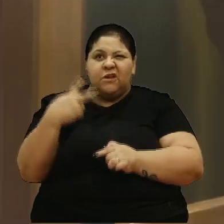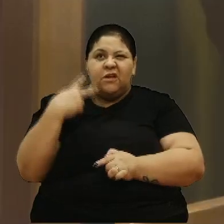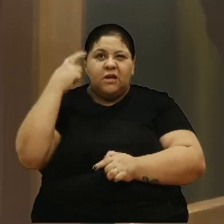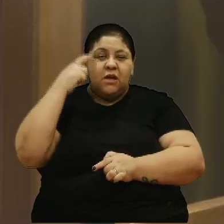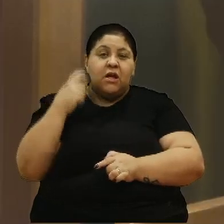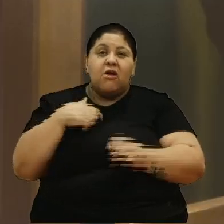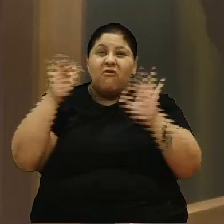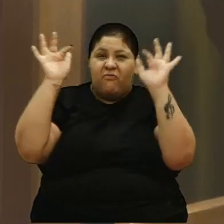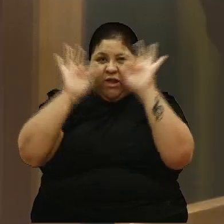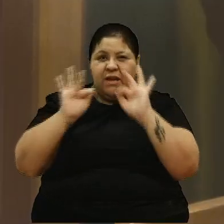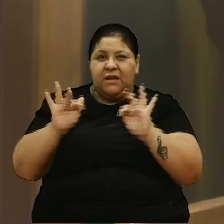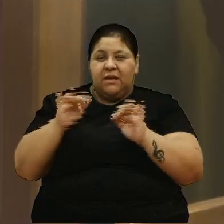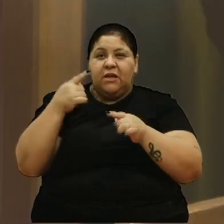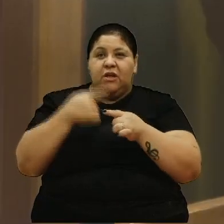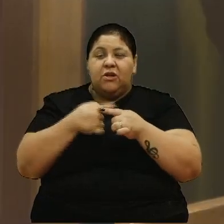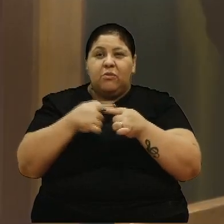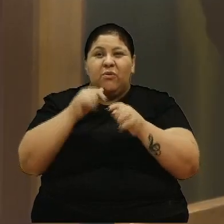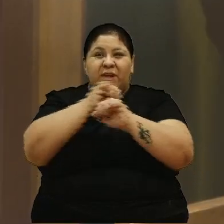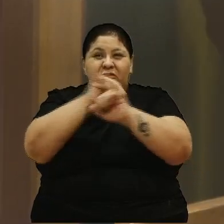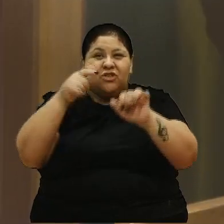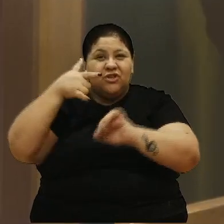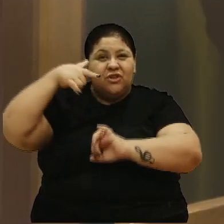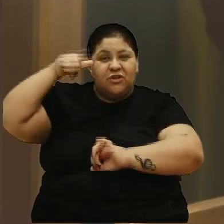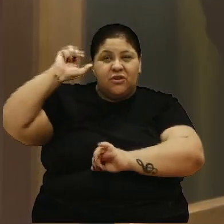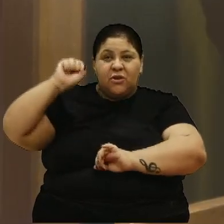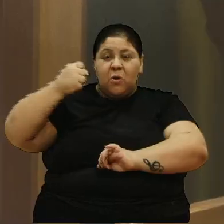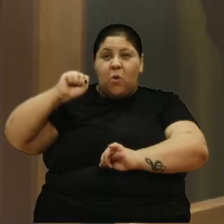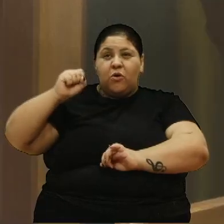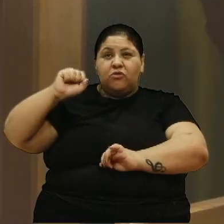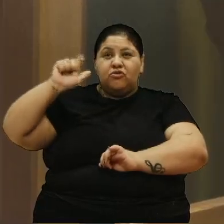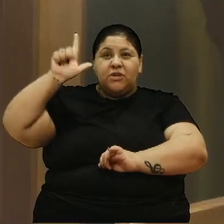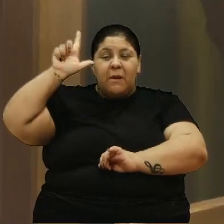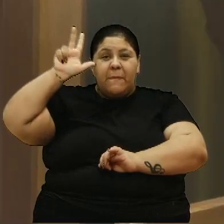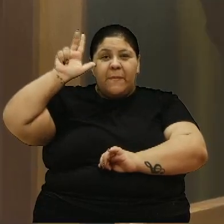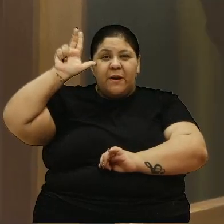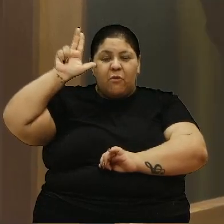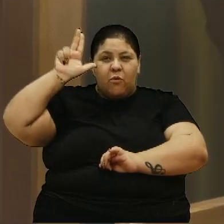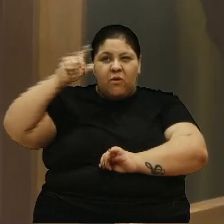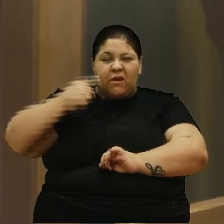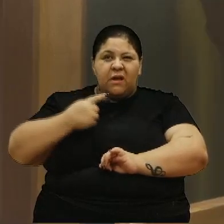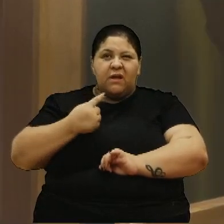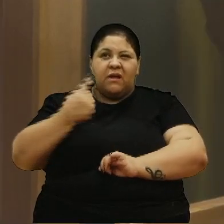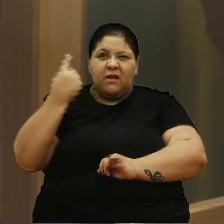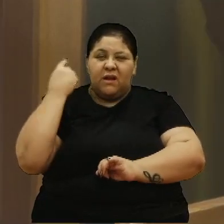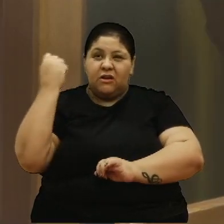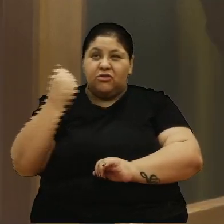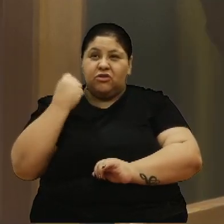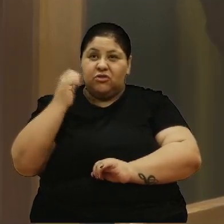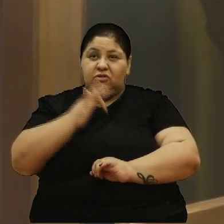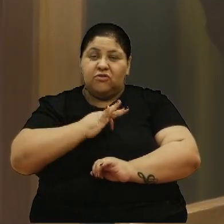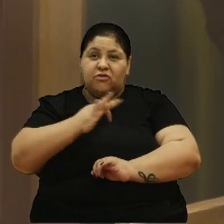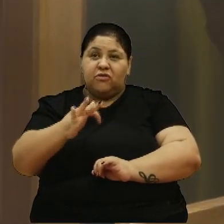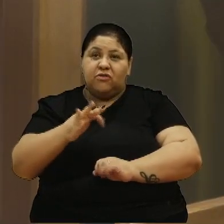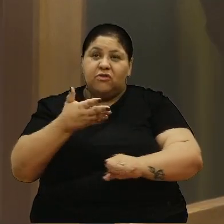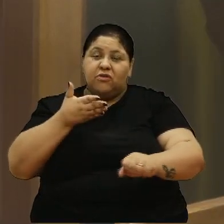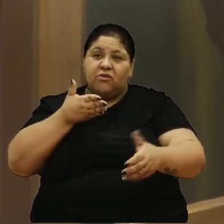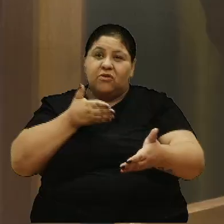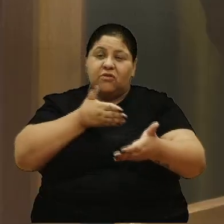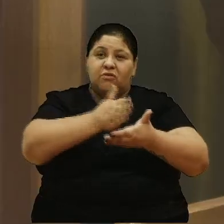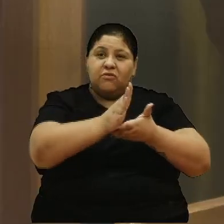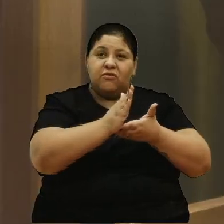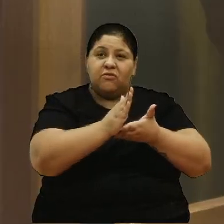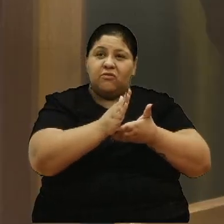muito feliz porque matéria de ontem, dia 8/4, lá no Senado Federal, a comissão aprova tornar